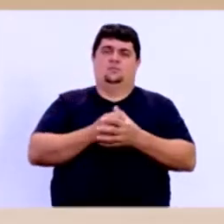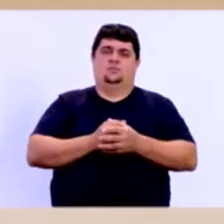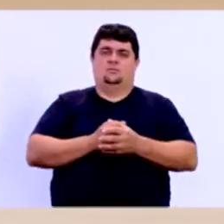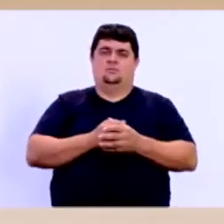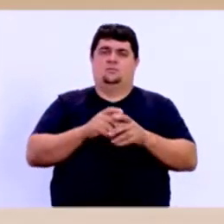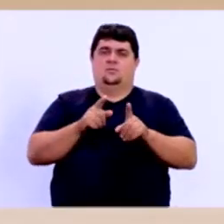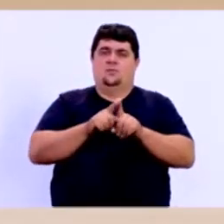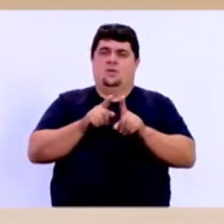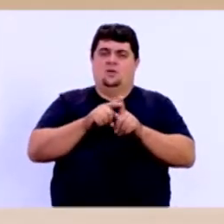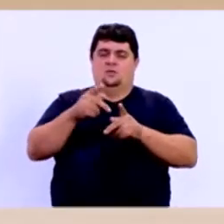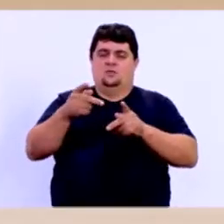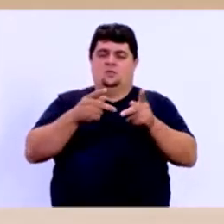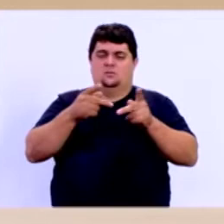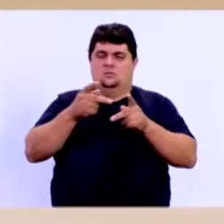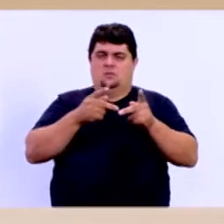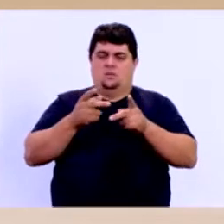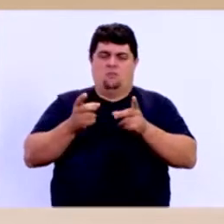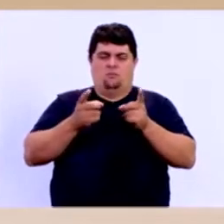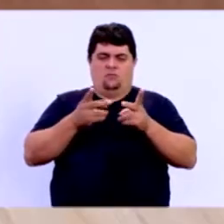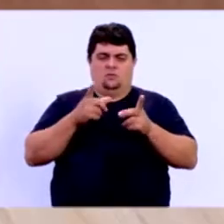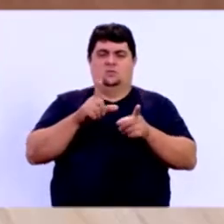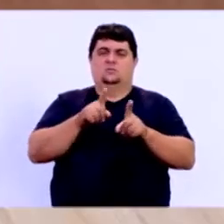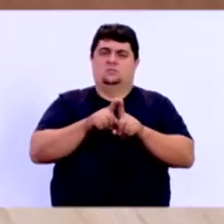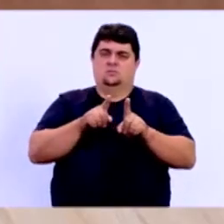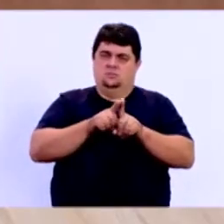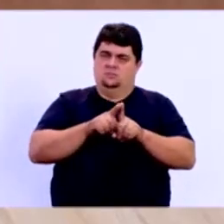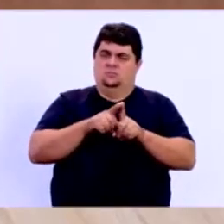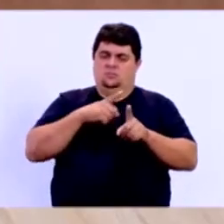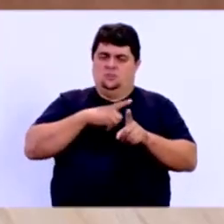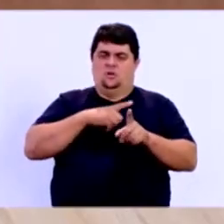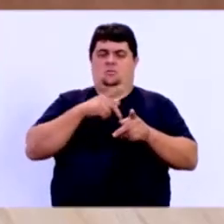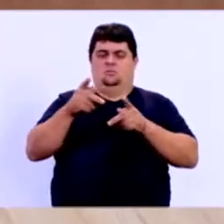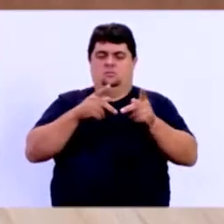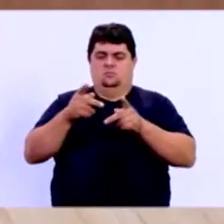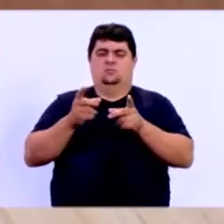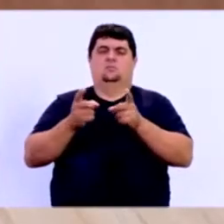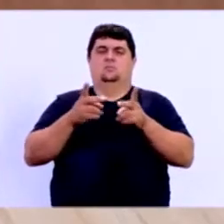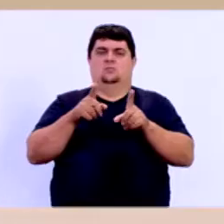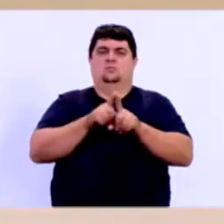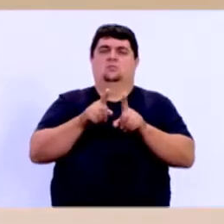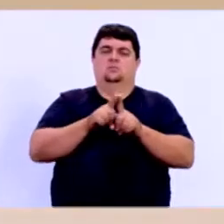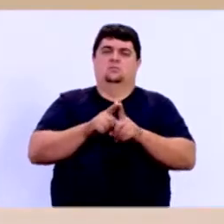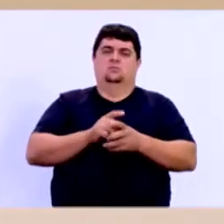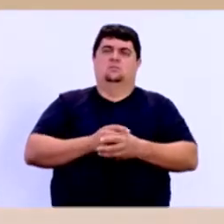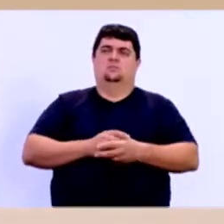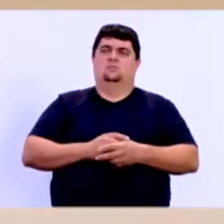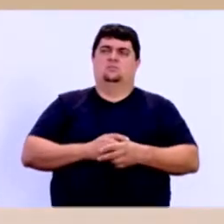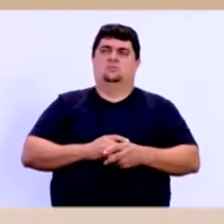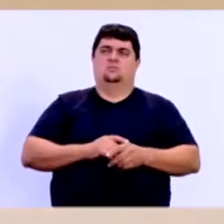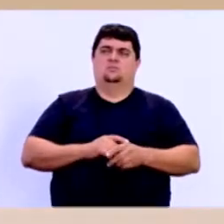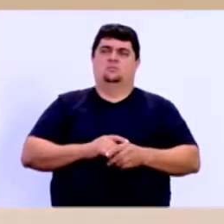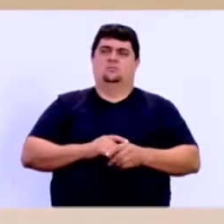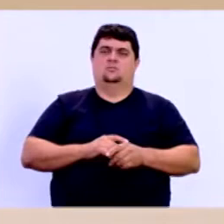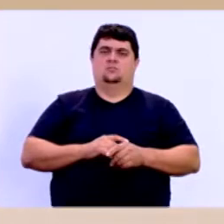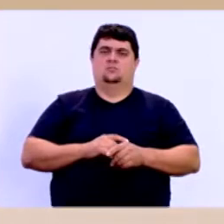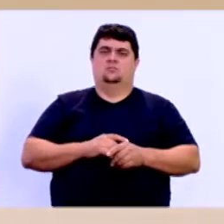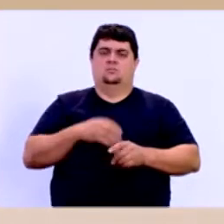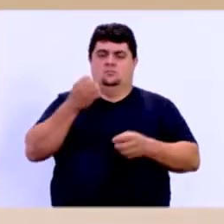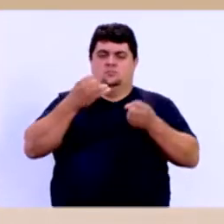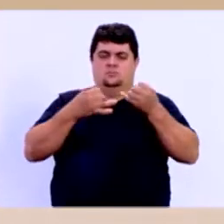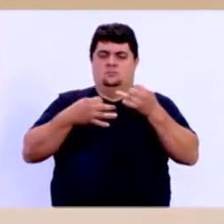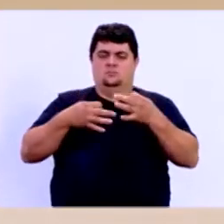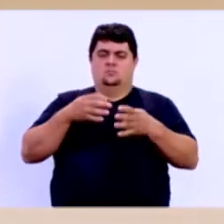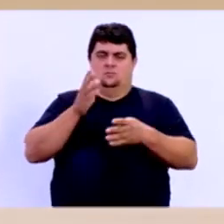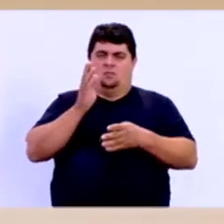esse planejamento para venda, né? Também existe o planejamento para venda. Certo. E dá para a gente falar, professor, um pouquinho sobre